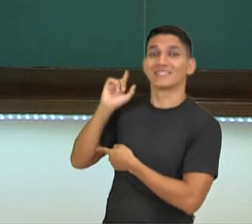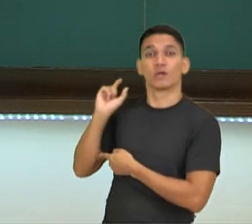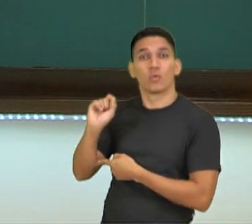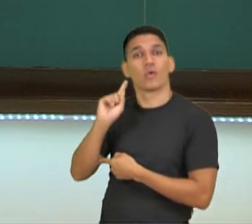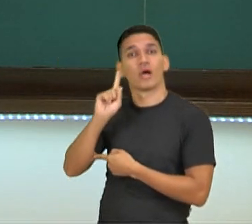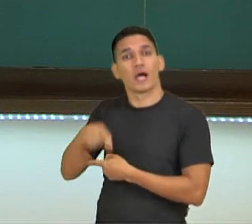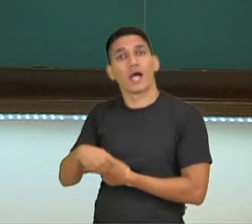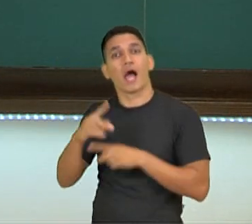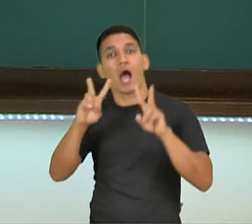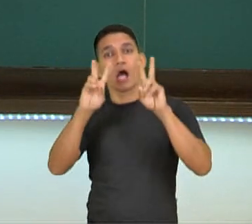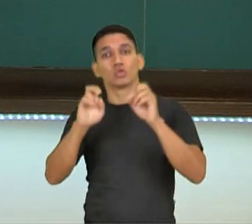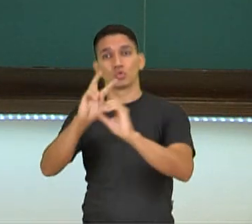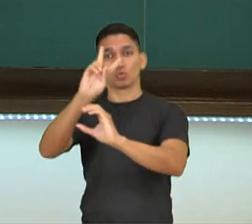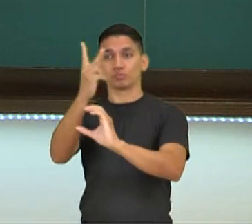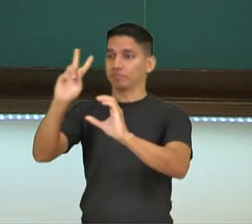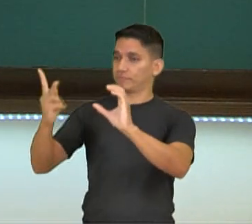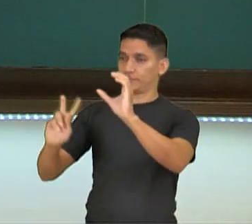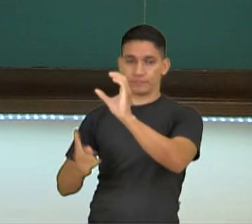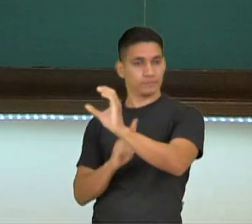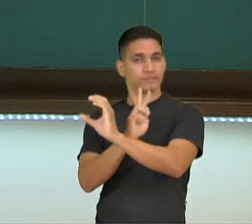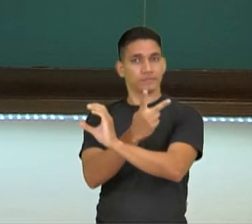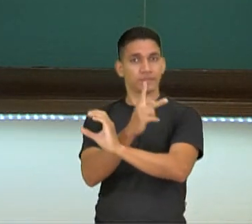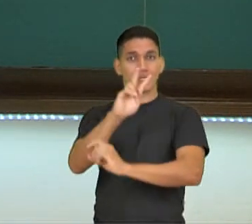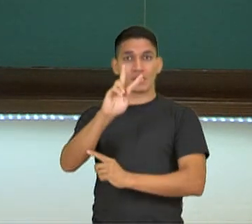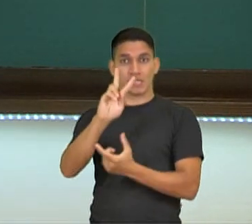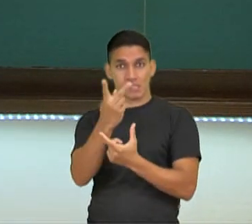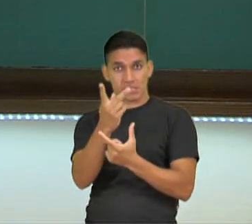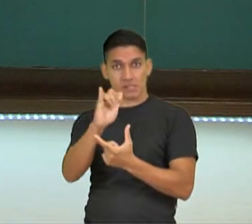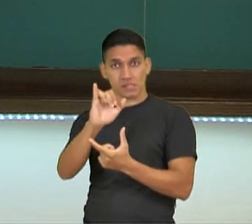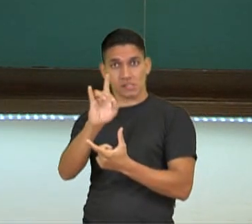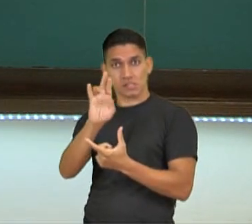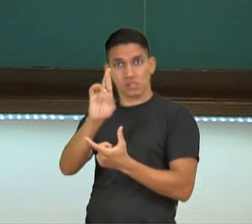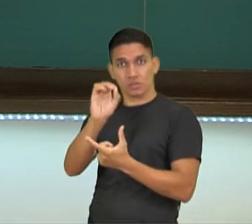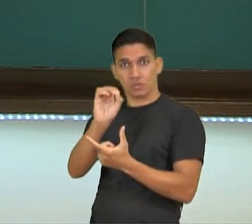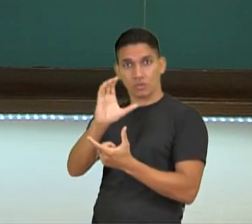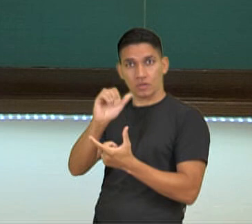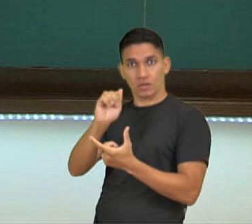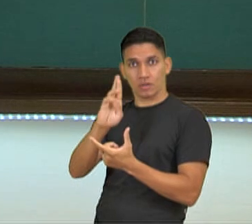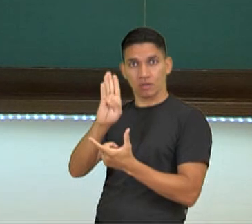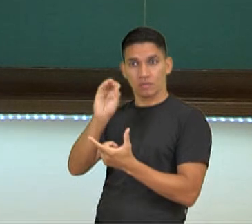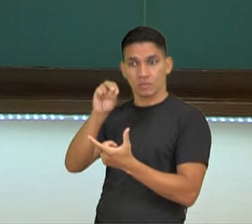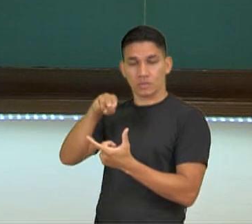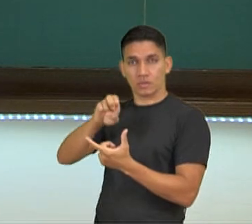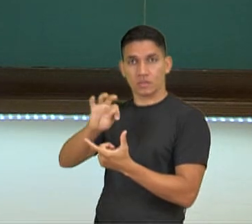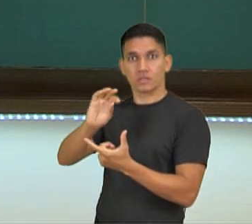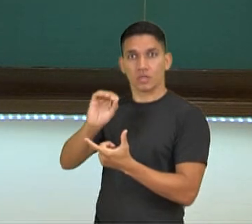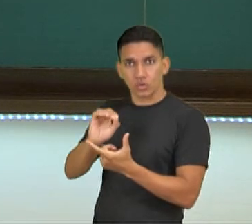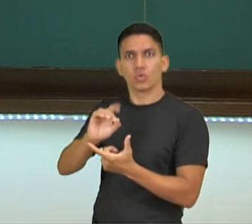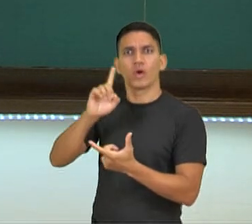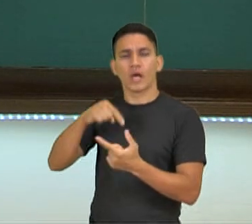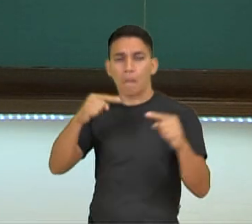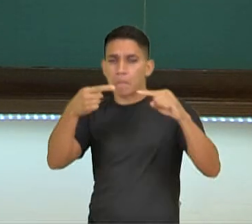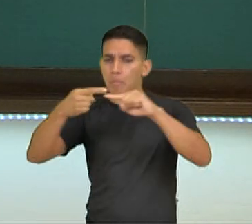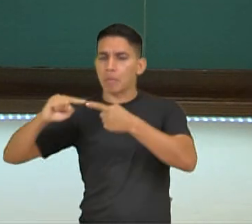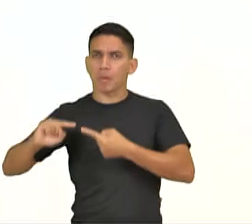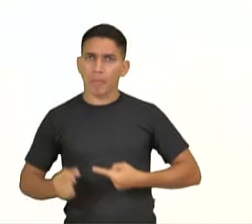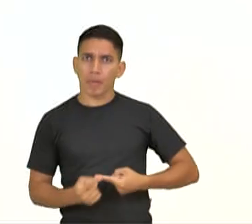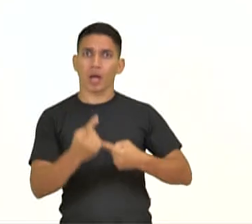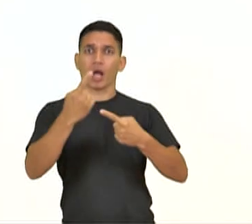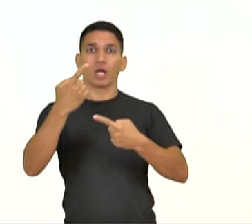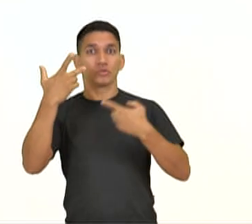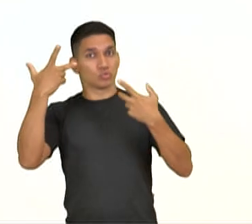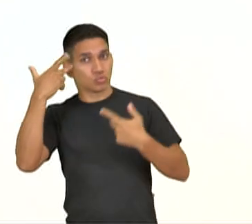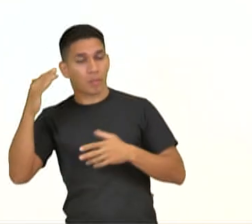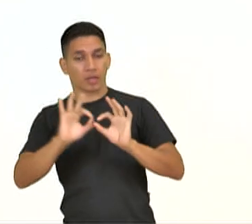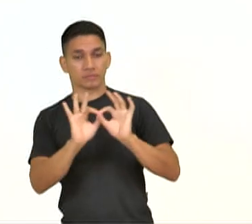trabalhar os hidrocarbonetos de cadeias normais e, especificamente, aqueles hidrocarbonetos que possuem